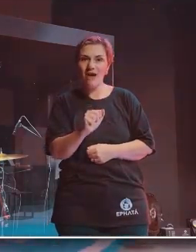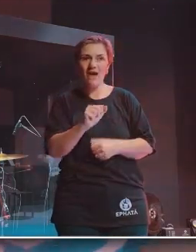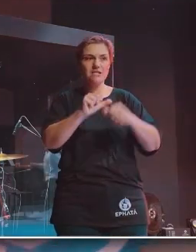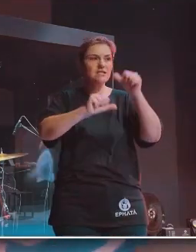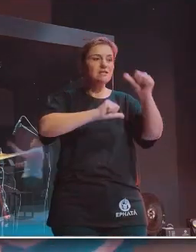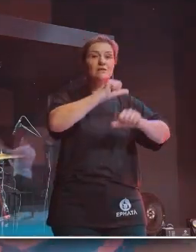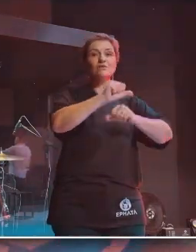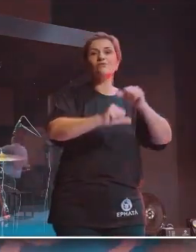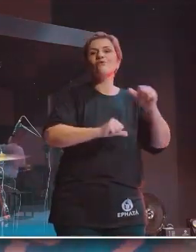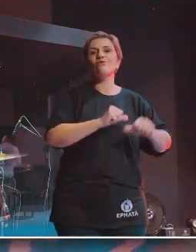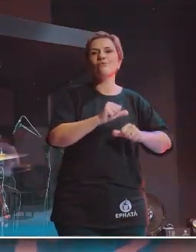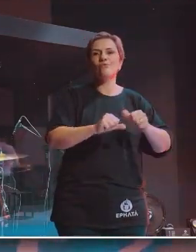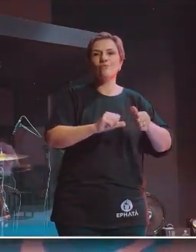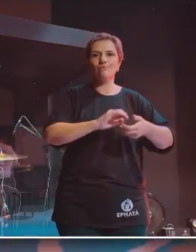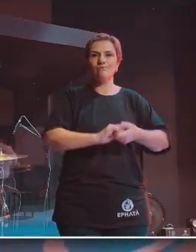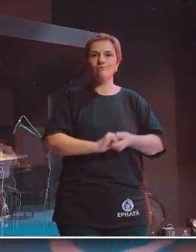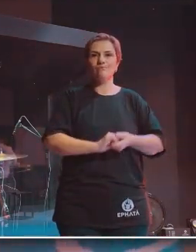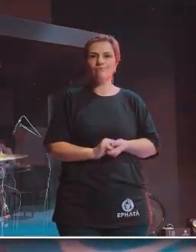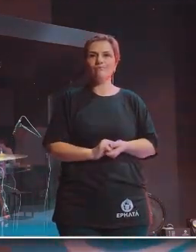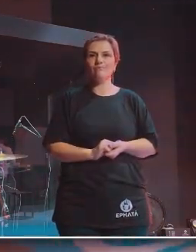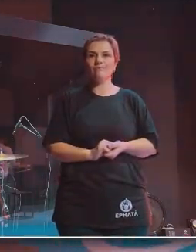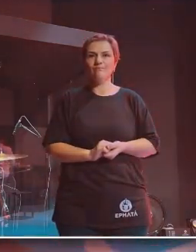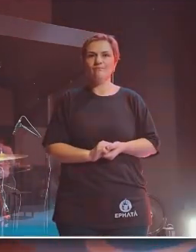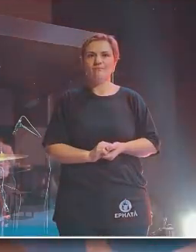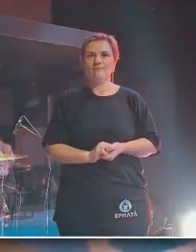tornou provisão.